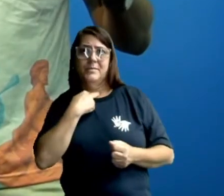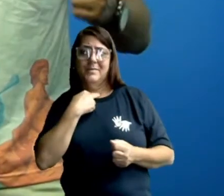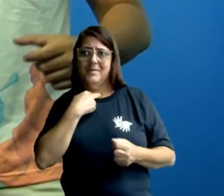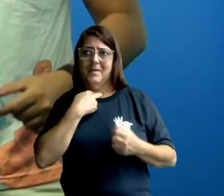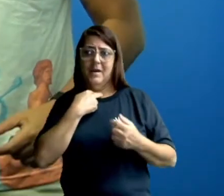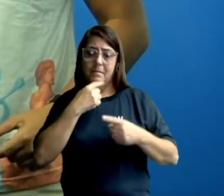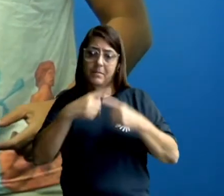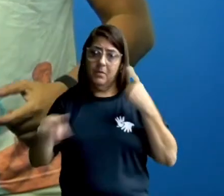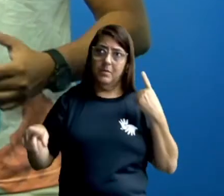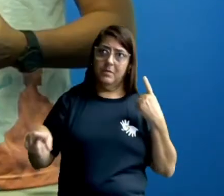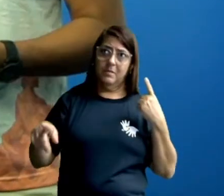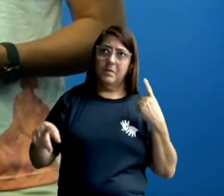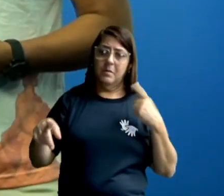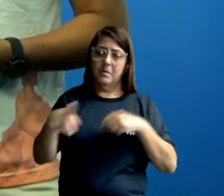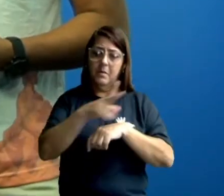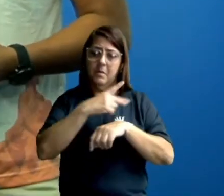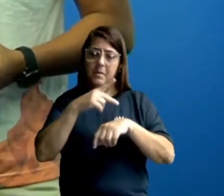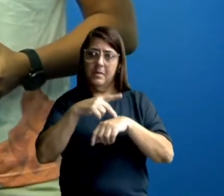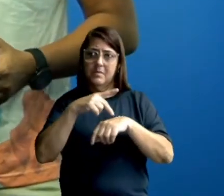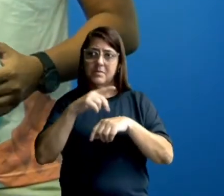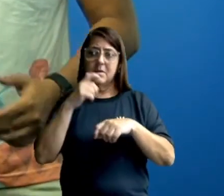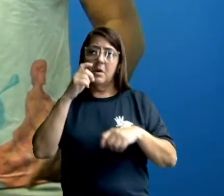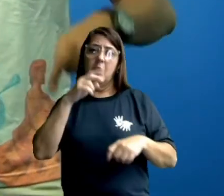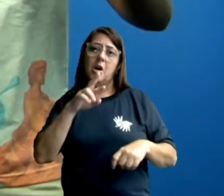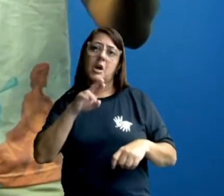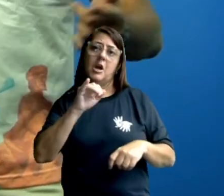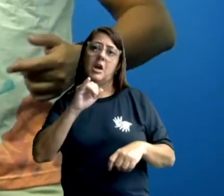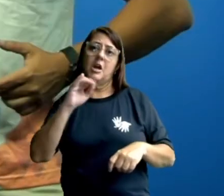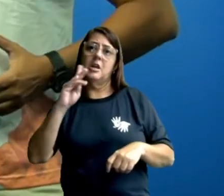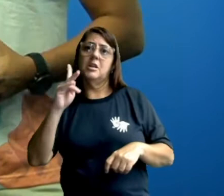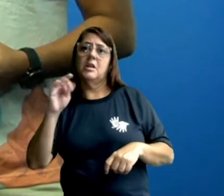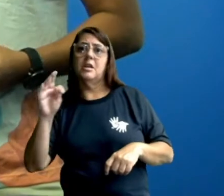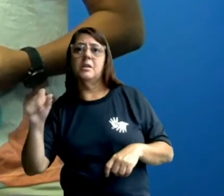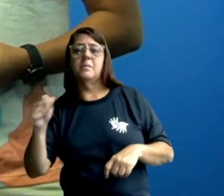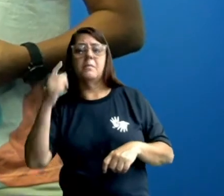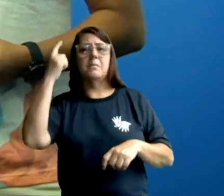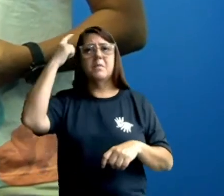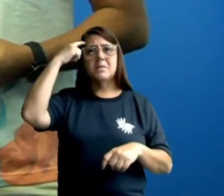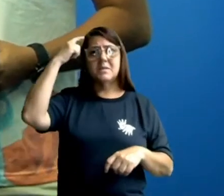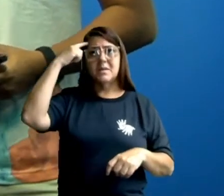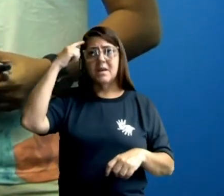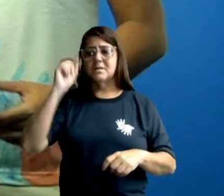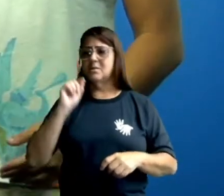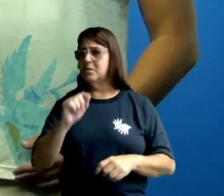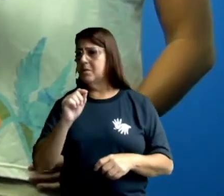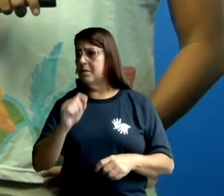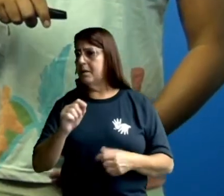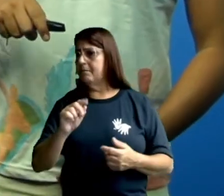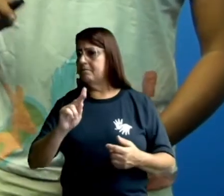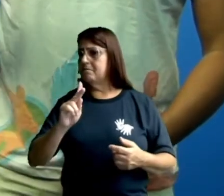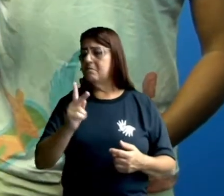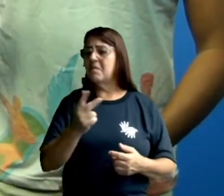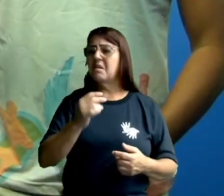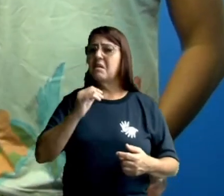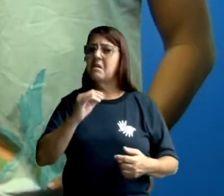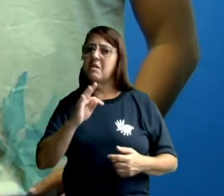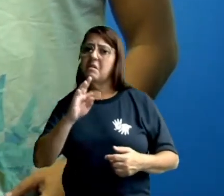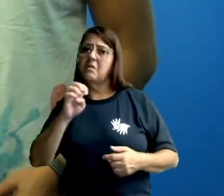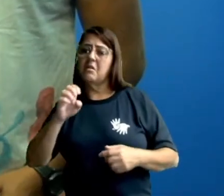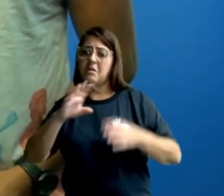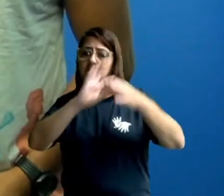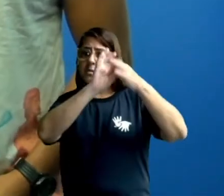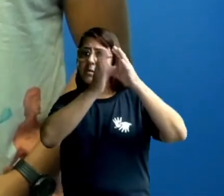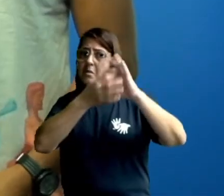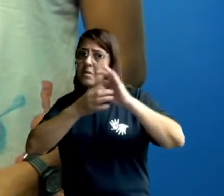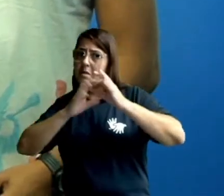país dele do que com o que Hitler pensava ou deixasse de pensar. Mas o fato é que as Olimpíadas